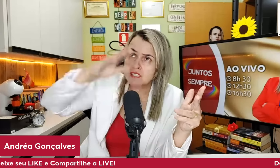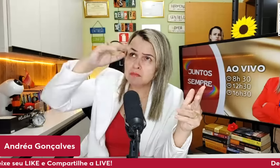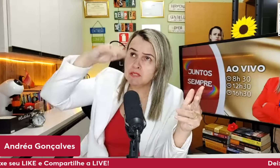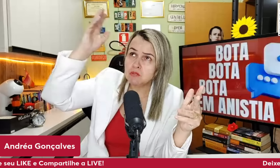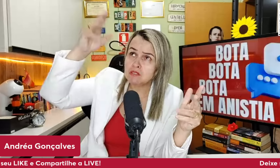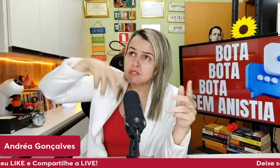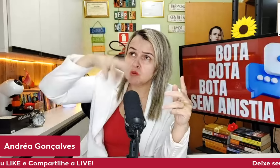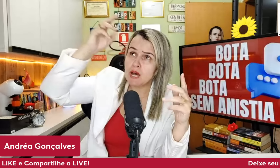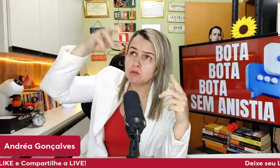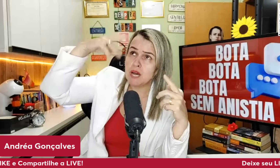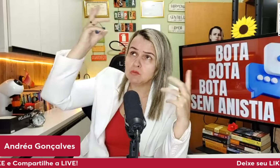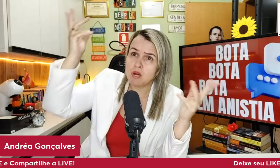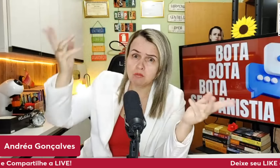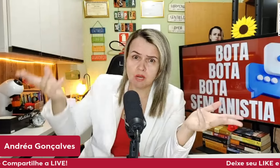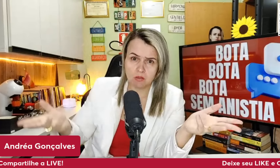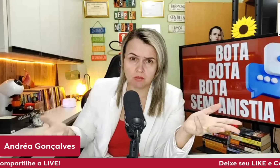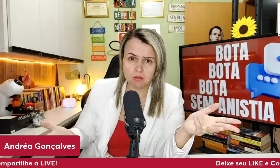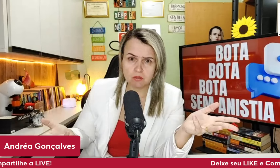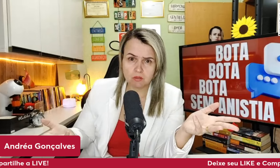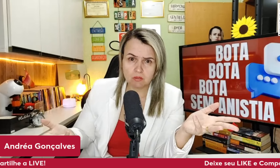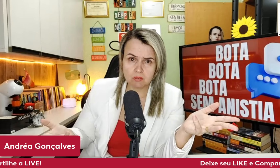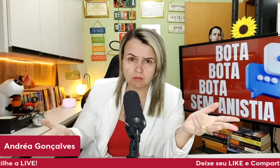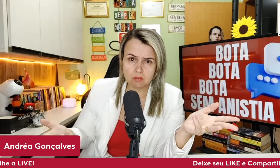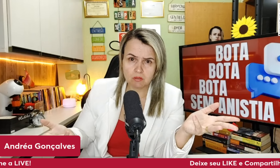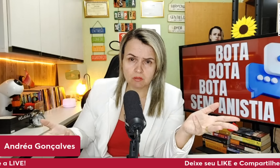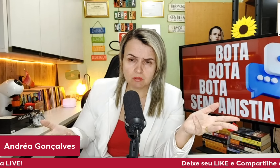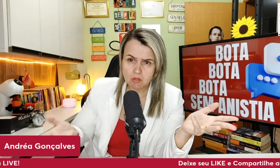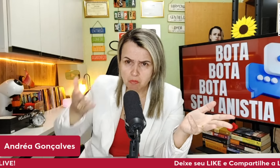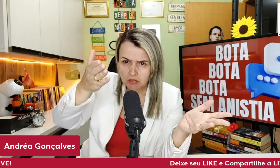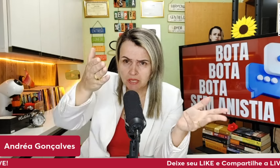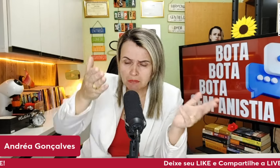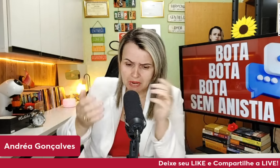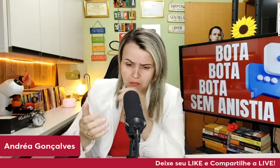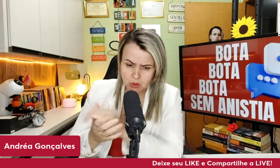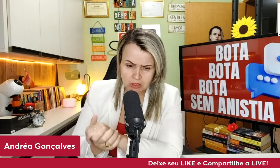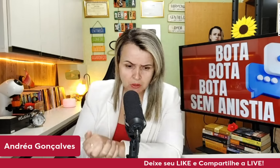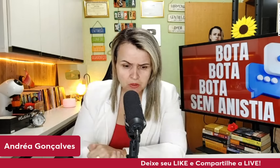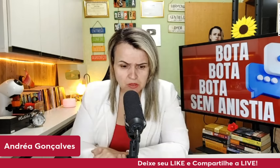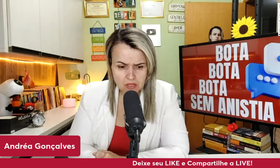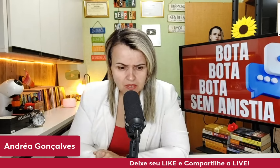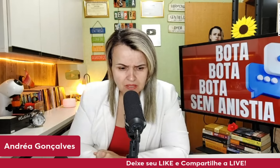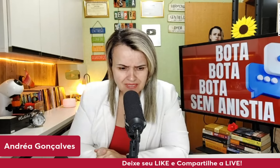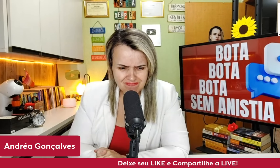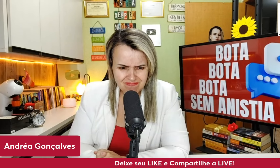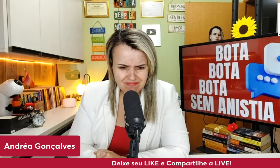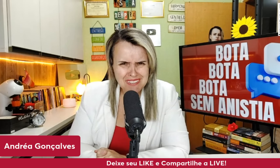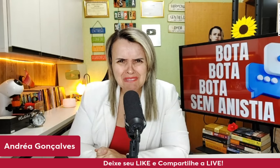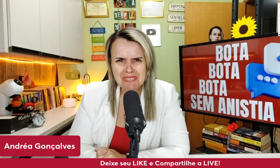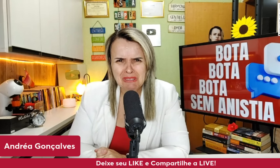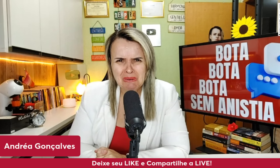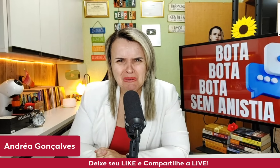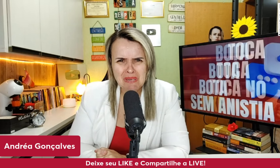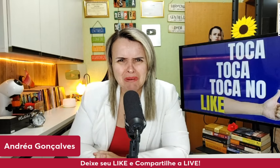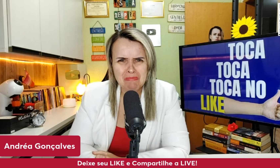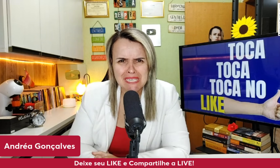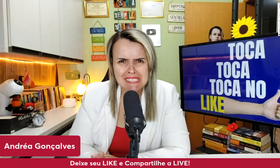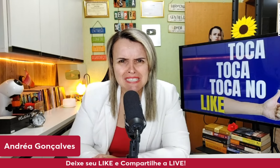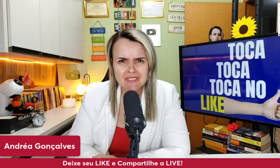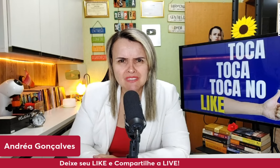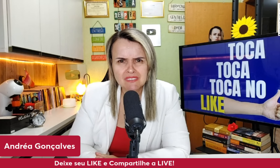tá em cima no al do Alto do Alto do alto então bota aí pelo amor de Deus que vergonha